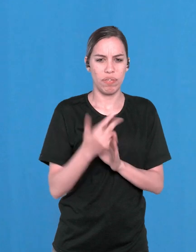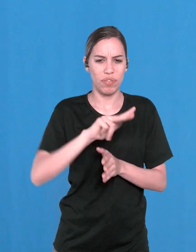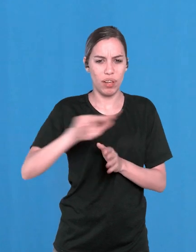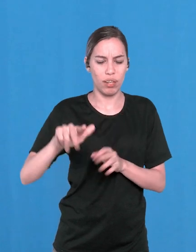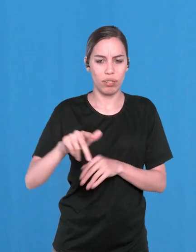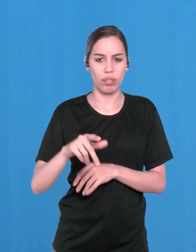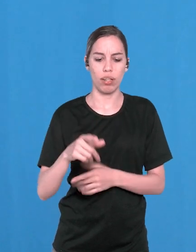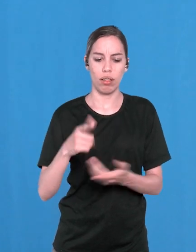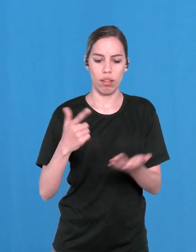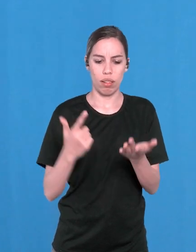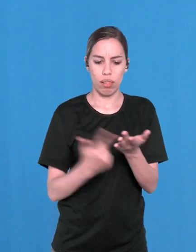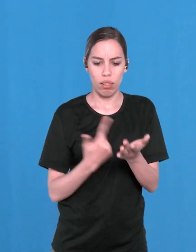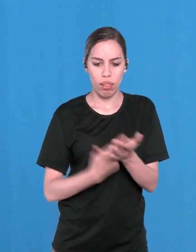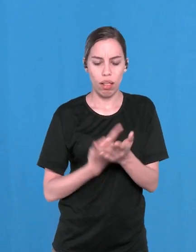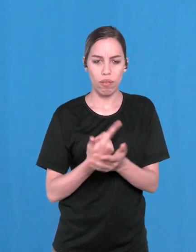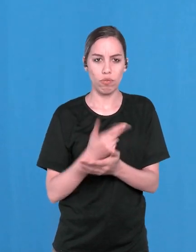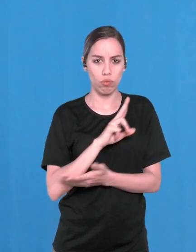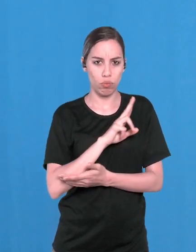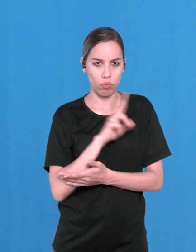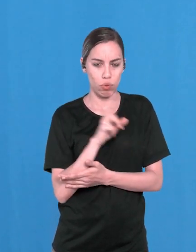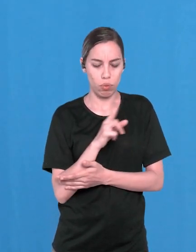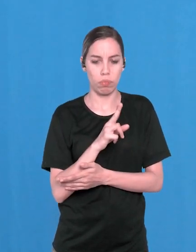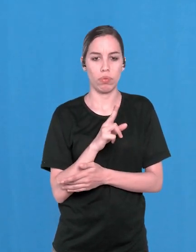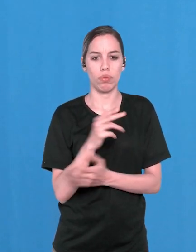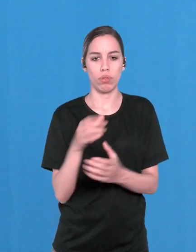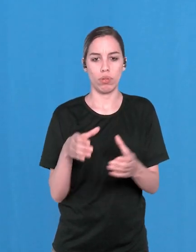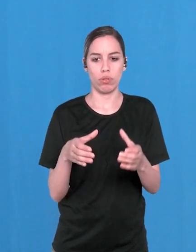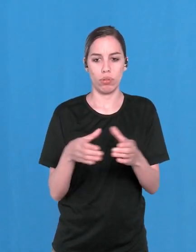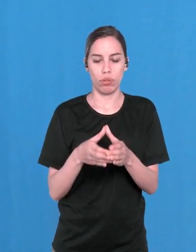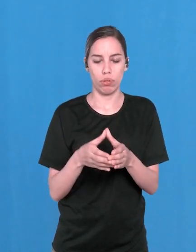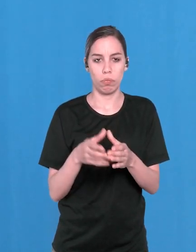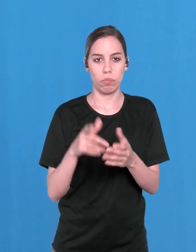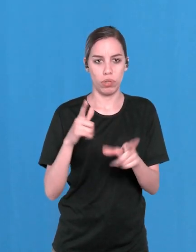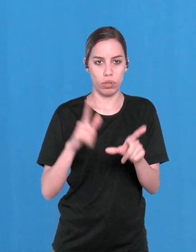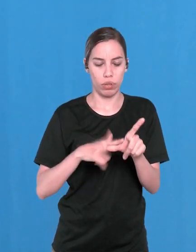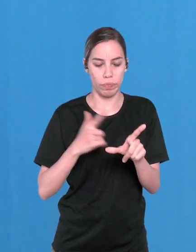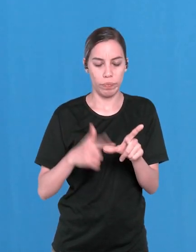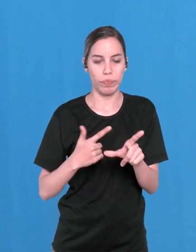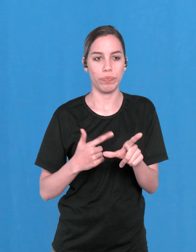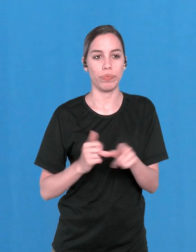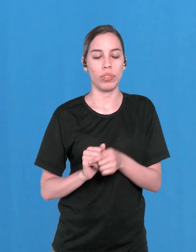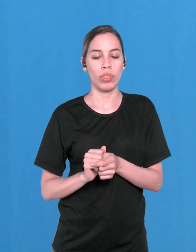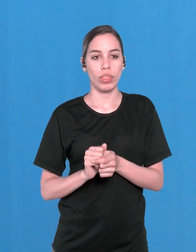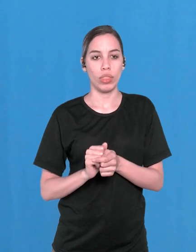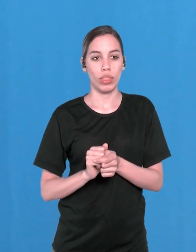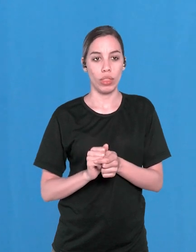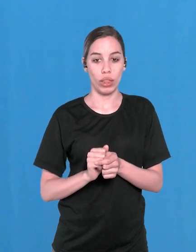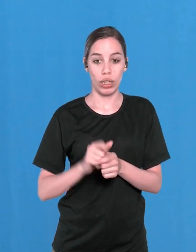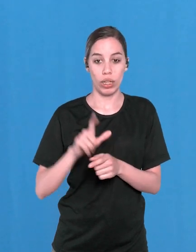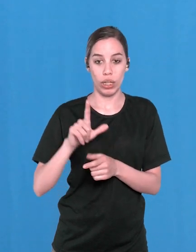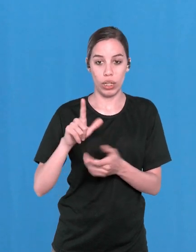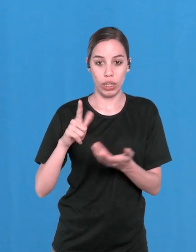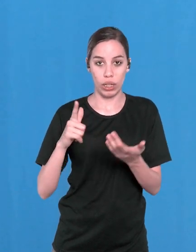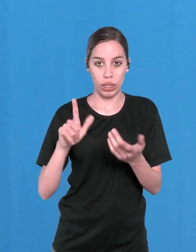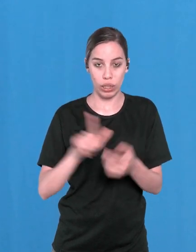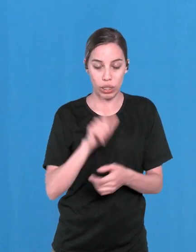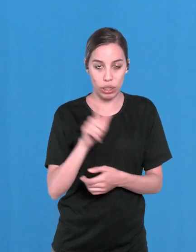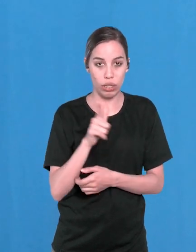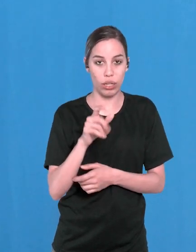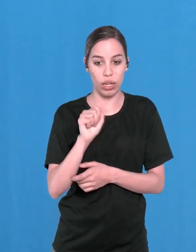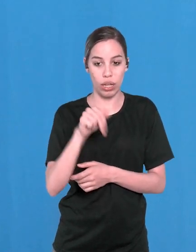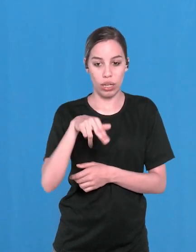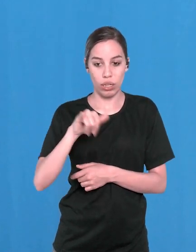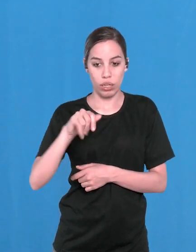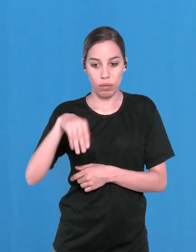Livro dos Nomes, pela Companhia das Letras, em 2008, Literatura e Animalidade, pela